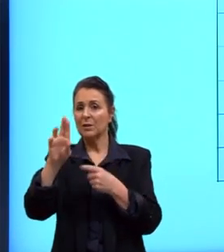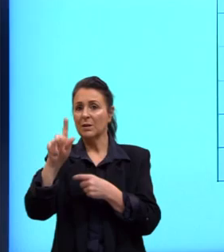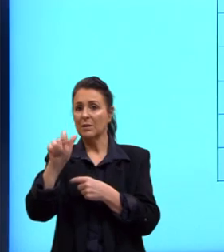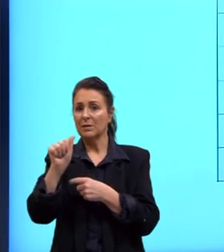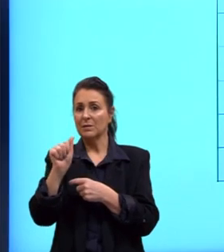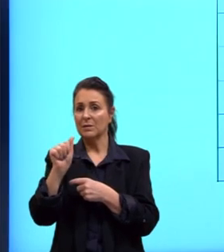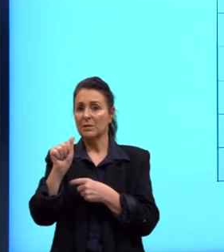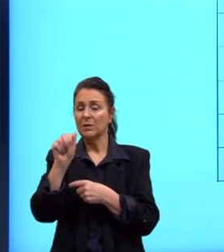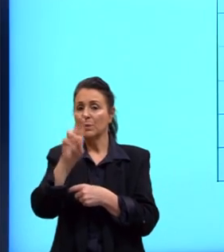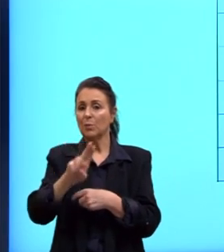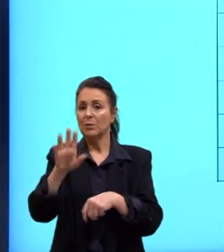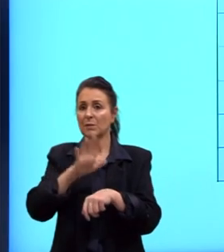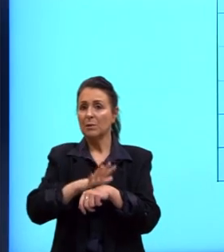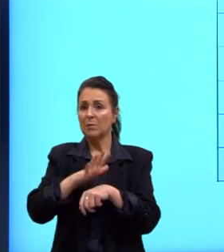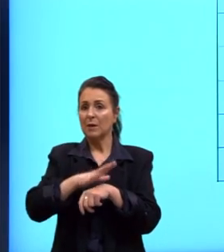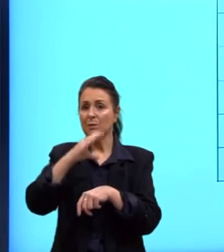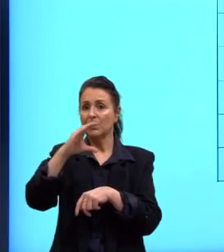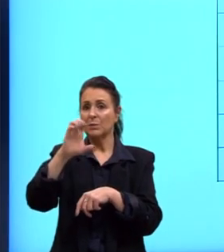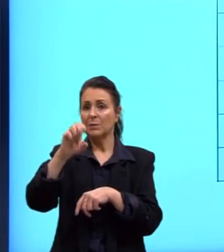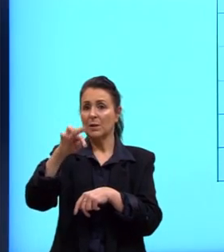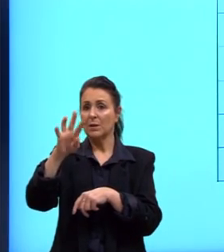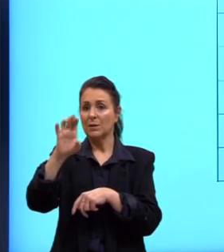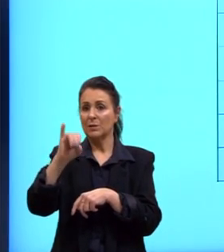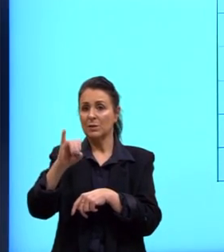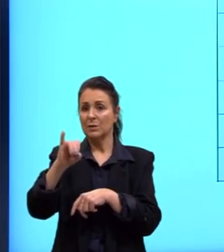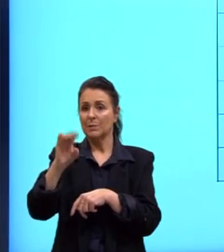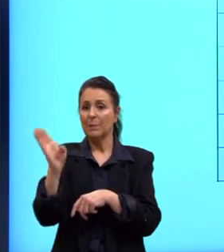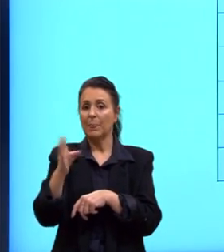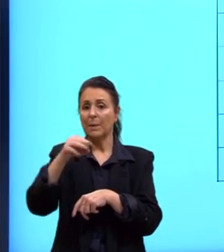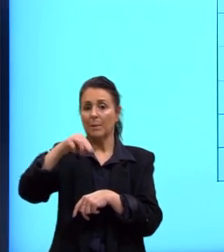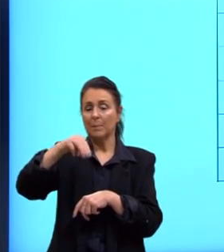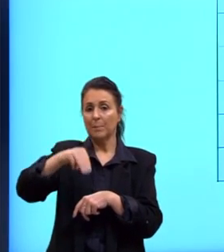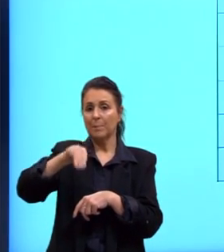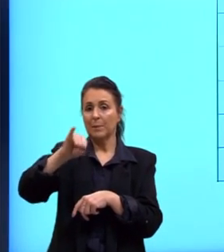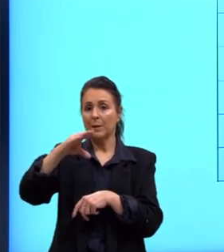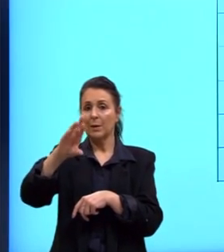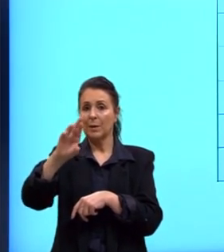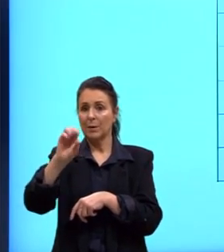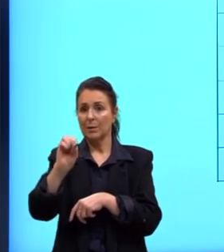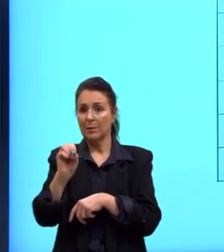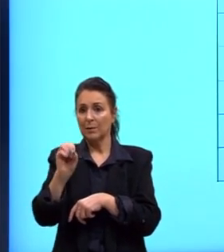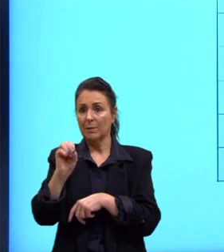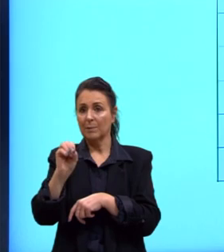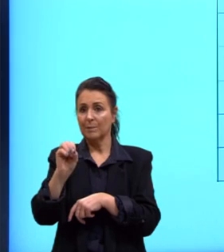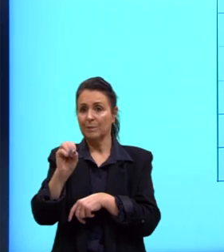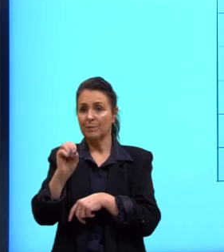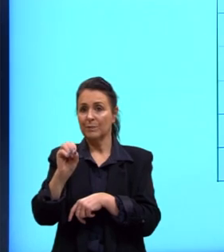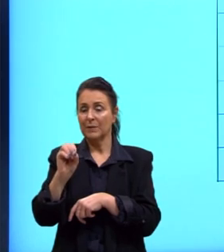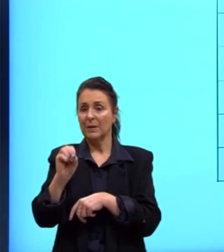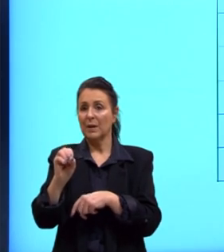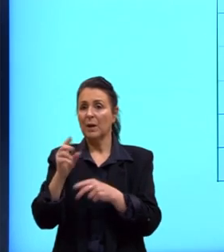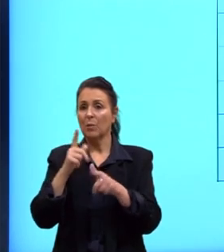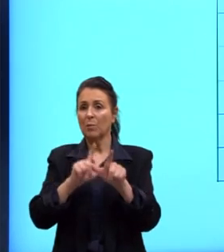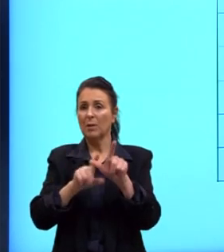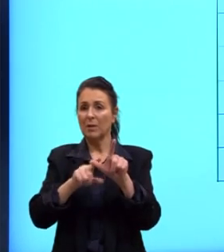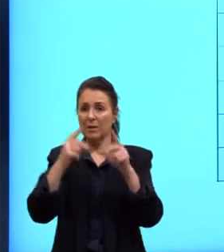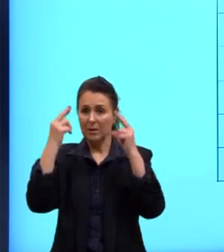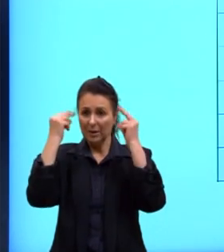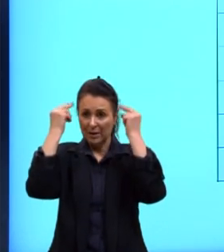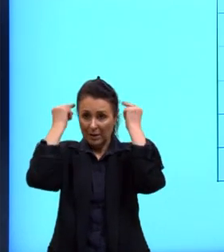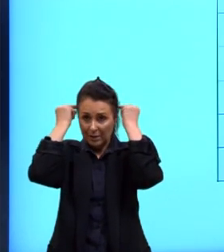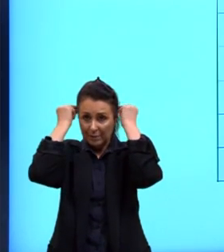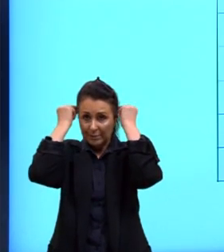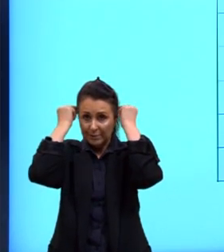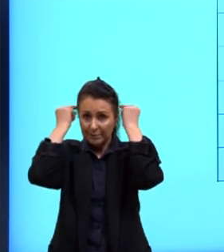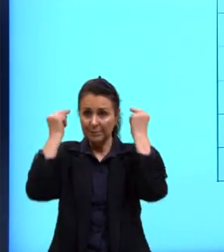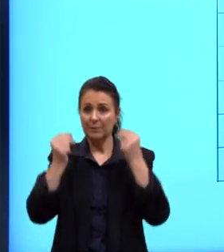a gente usa mais o sente o micro aqui essa letra grega que me Esse